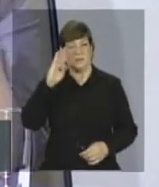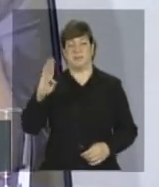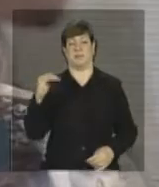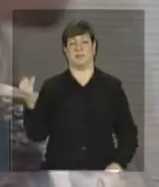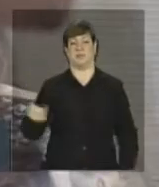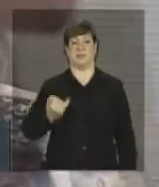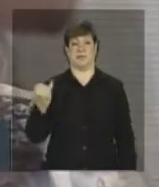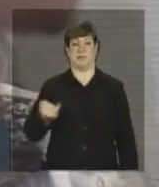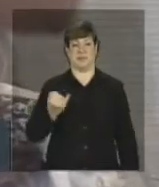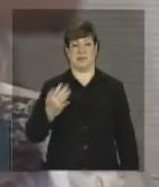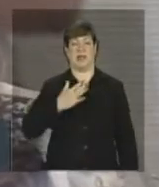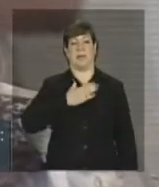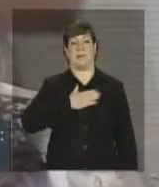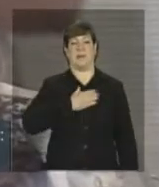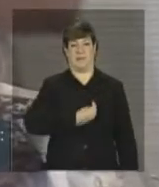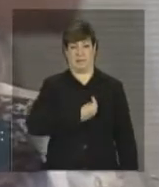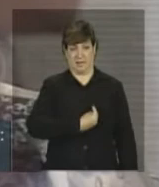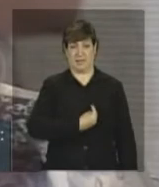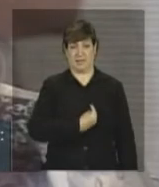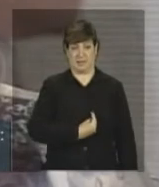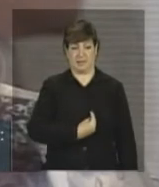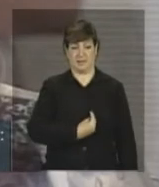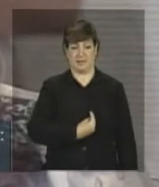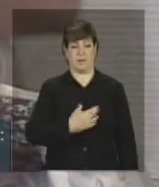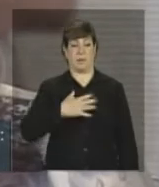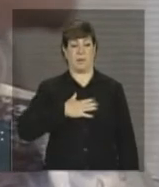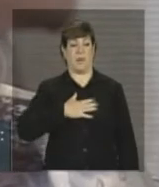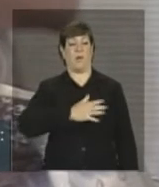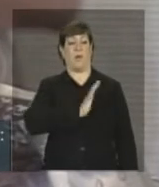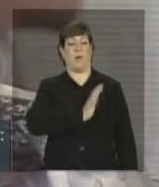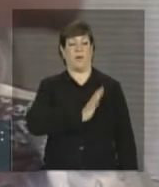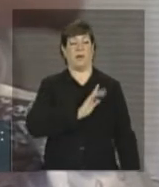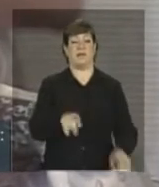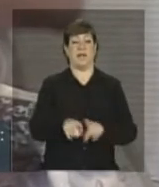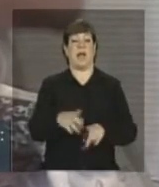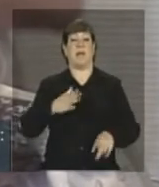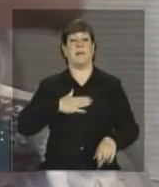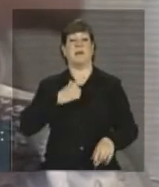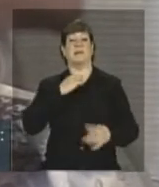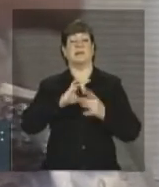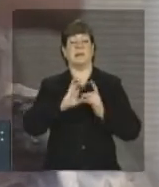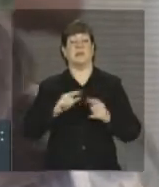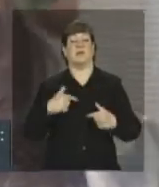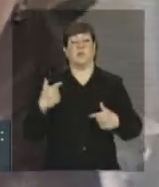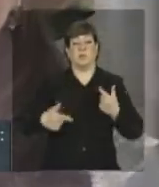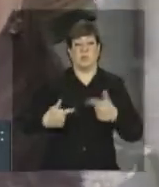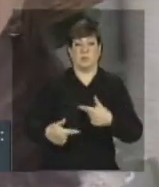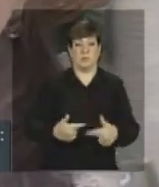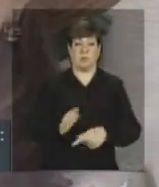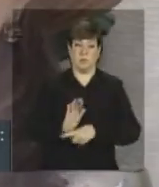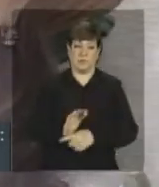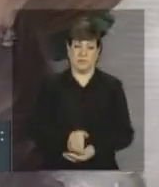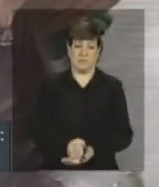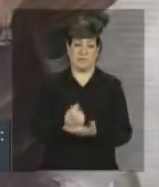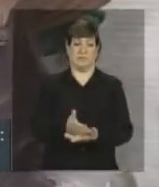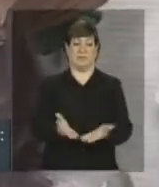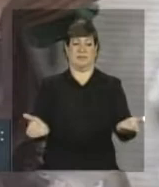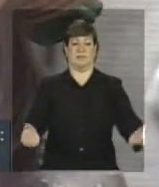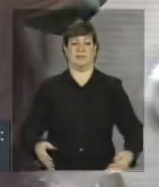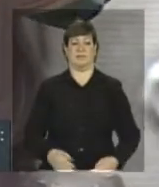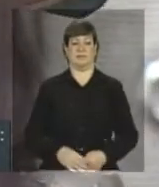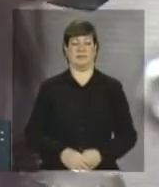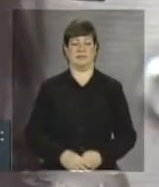fundamental na minha vida, no meu coração e na minha disposição de luta, né,